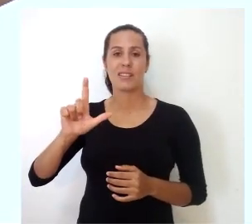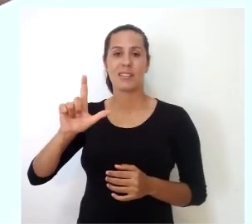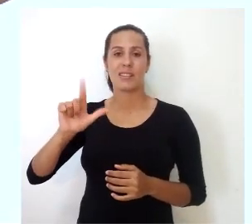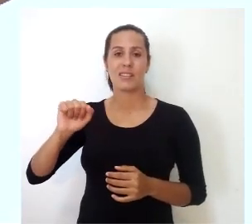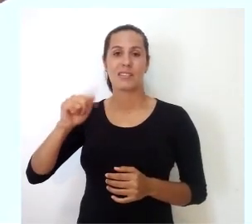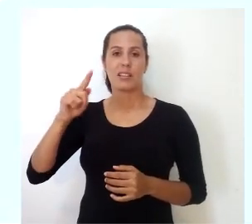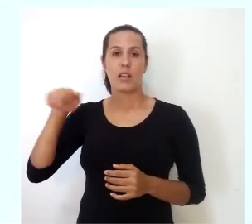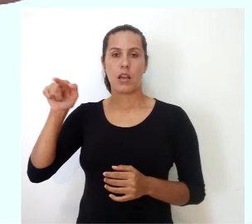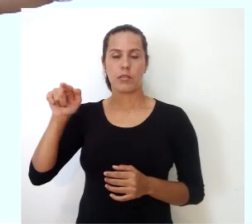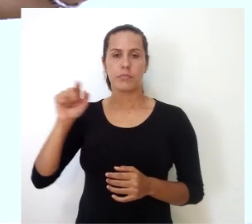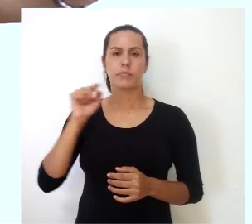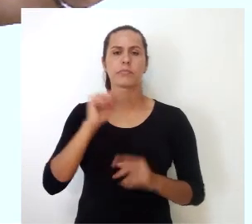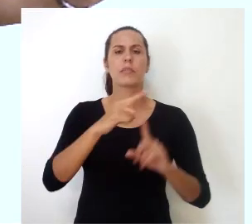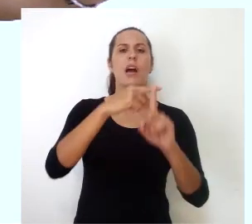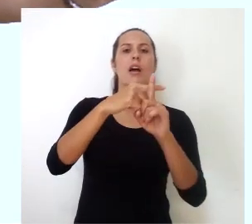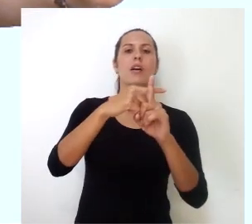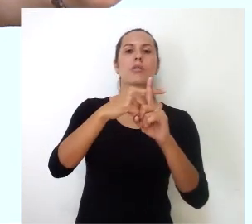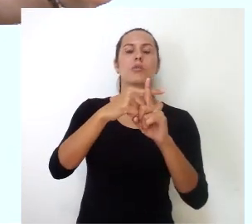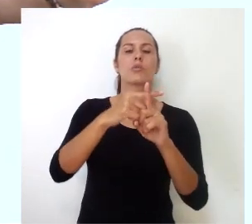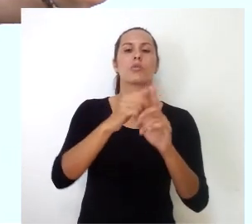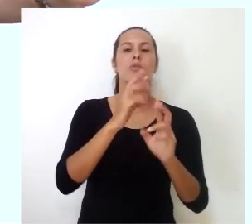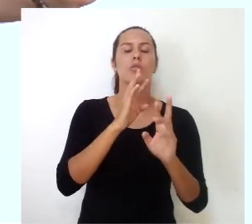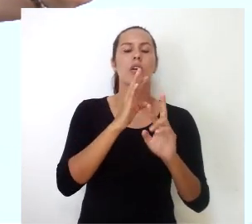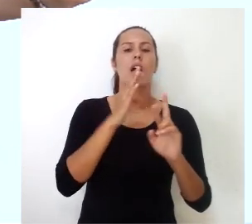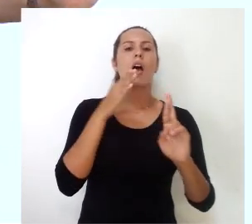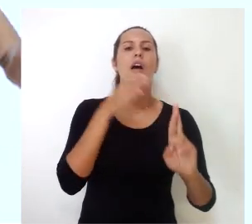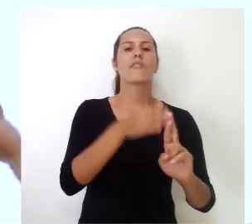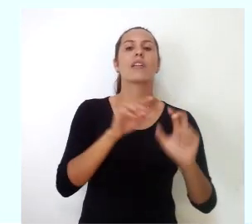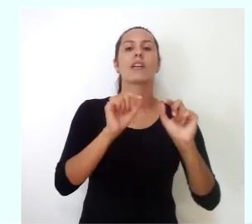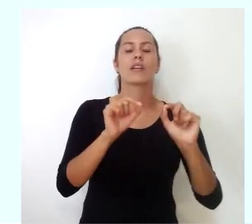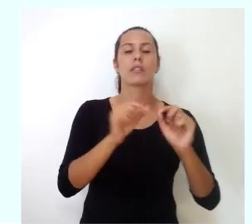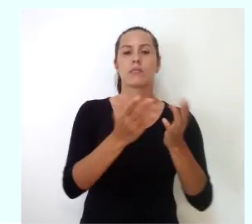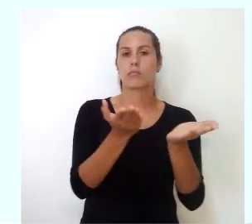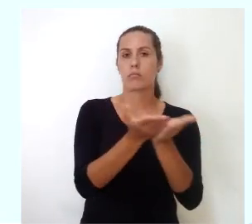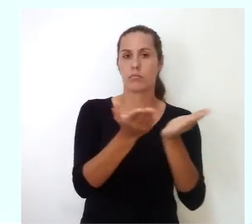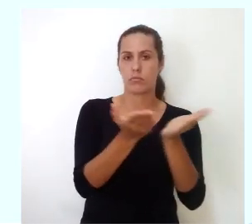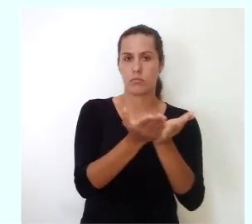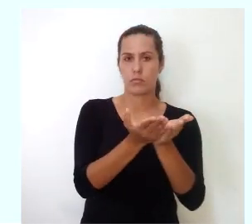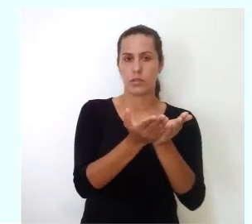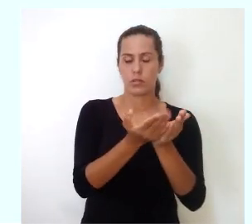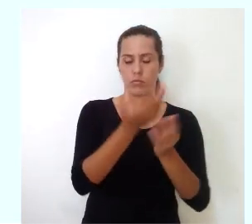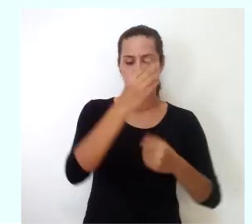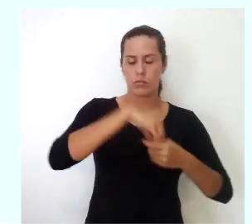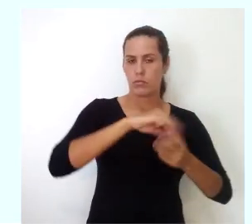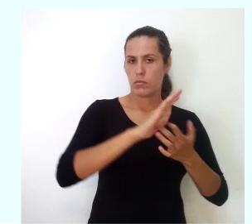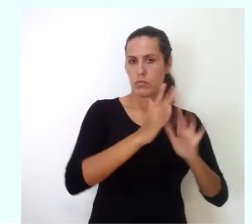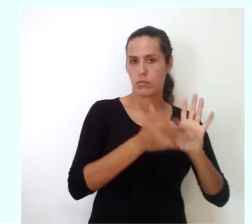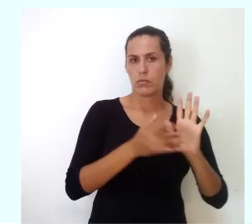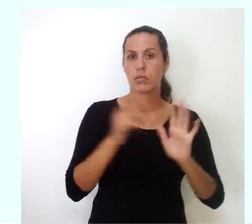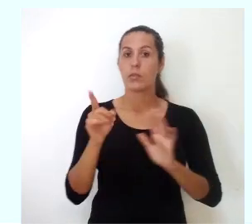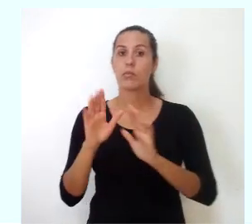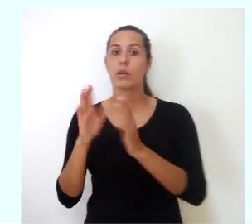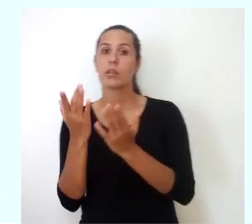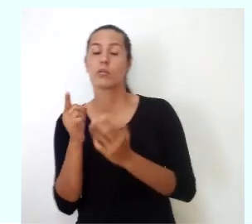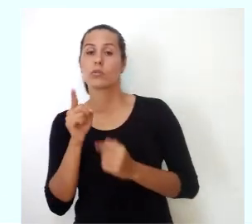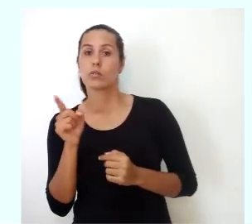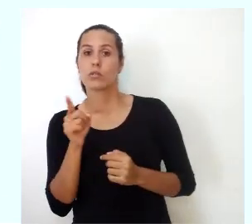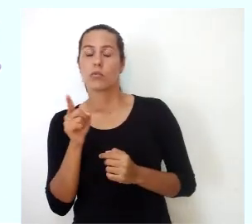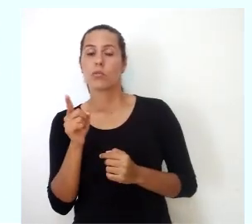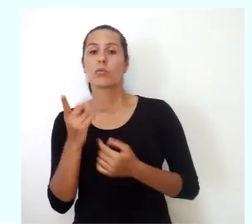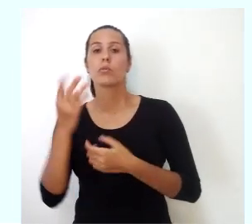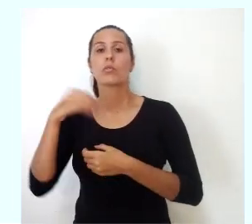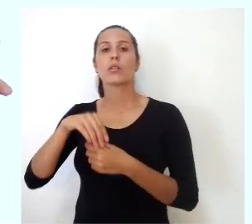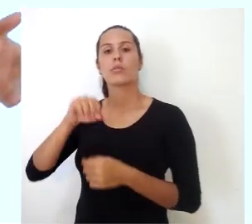que aí, gente? É uma referência à Bíblia dos cristãos. E nós temos aí um símbolo do Islã, o Alcorão. Então são